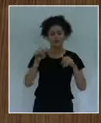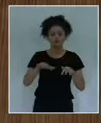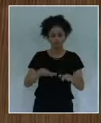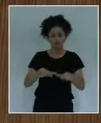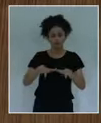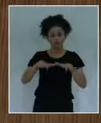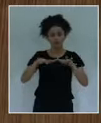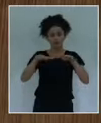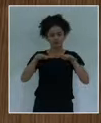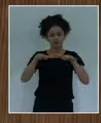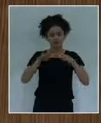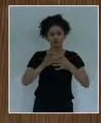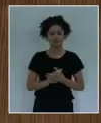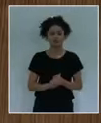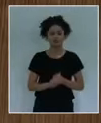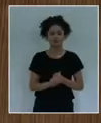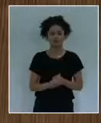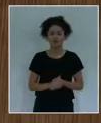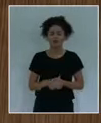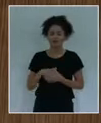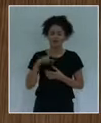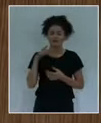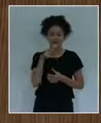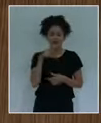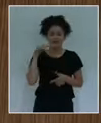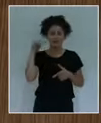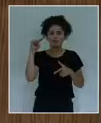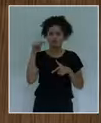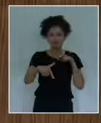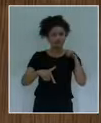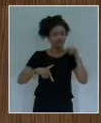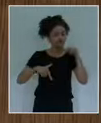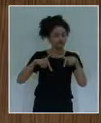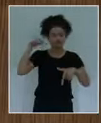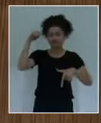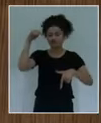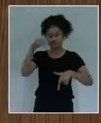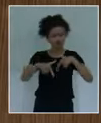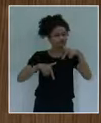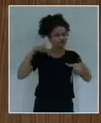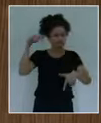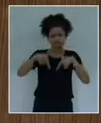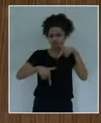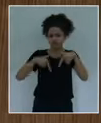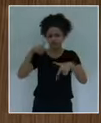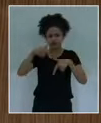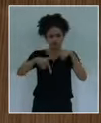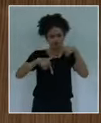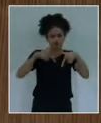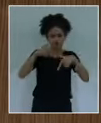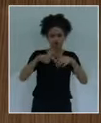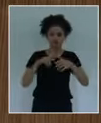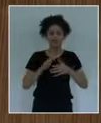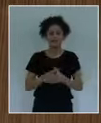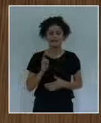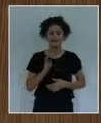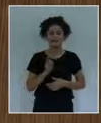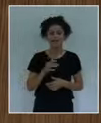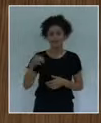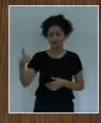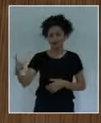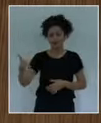que é muita carga em cima de você. Porque o telefone do pátio come dia e noite, você está monitorando